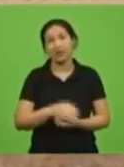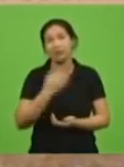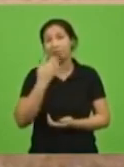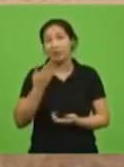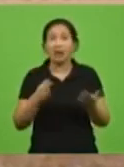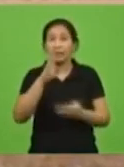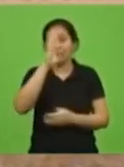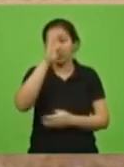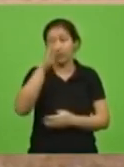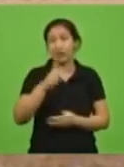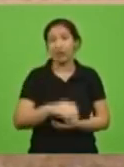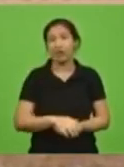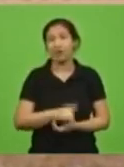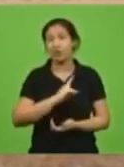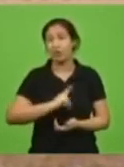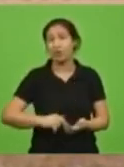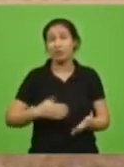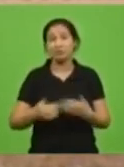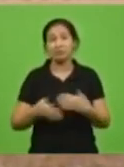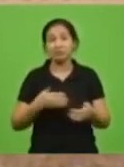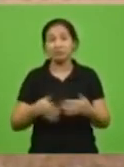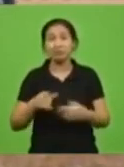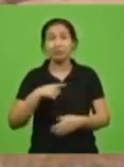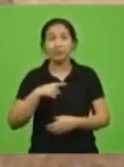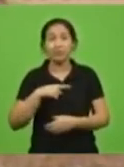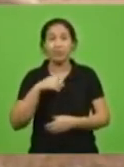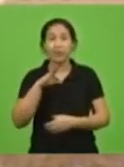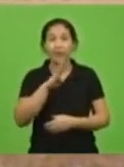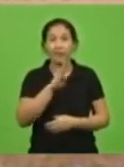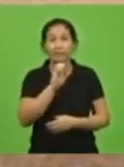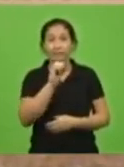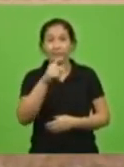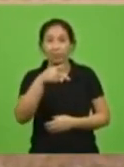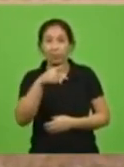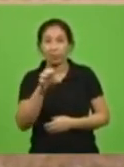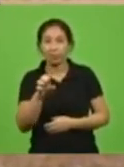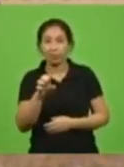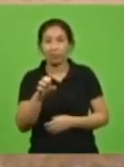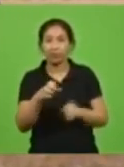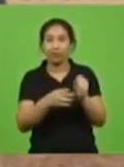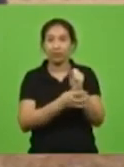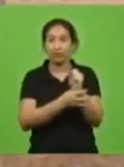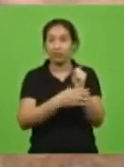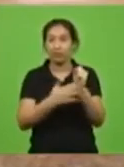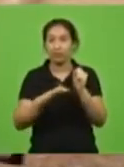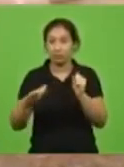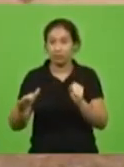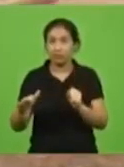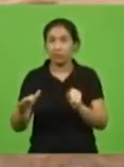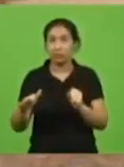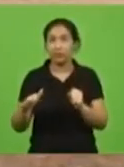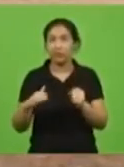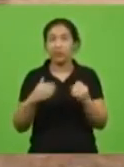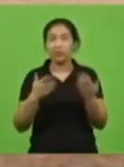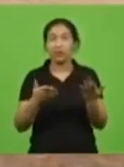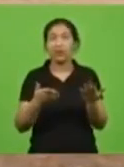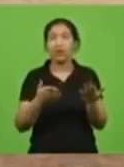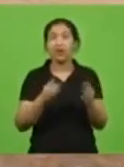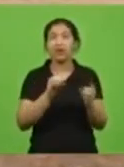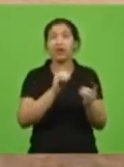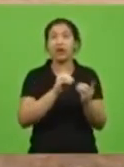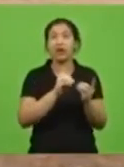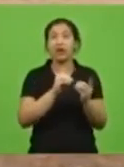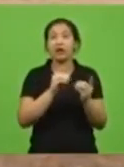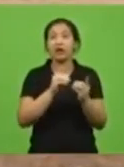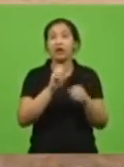qualquer governo. Nós temos um BOPE em São José que atende o estado inteiro, que quando é acionado